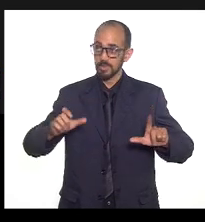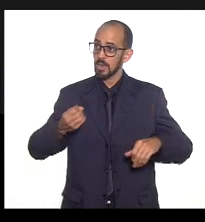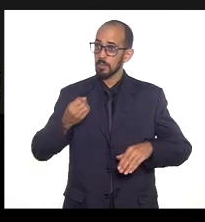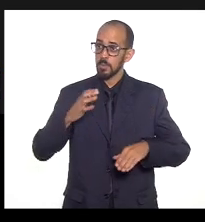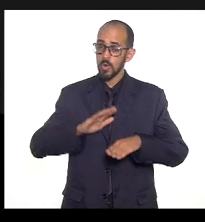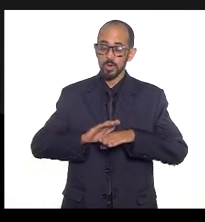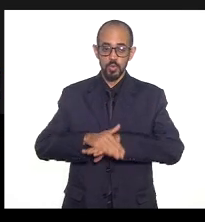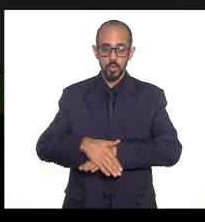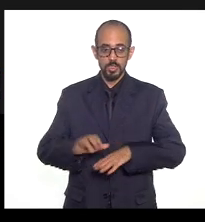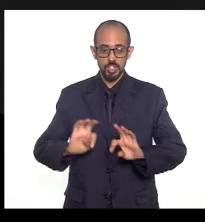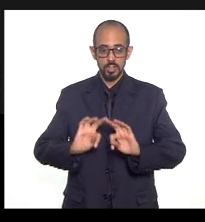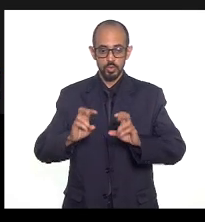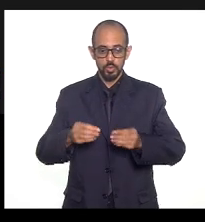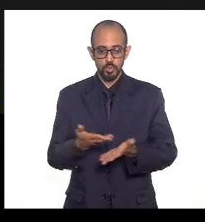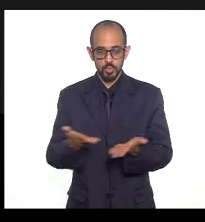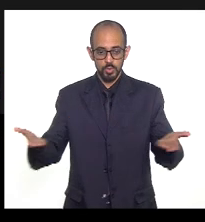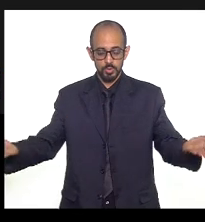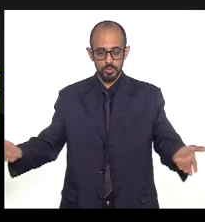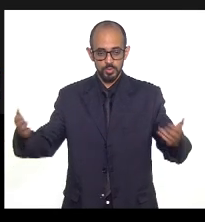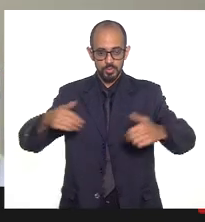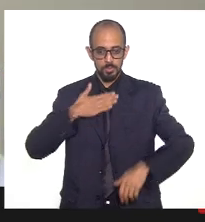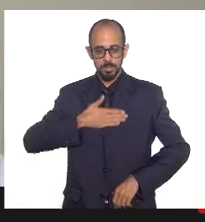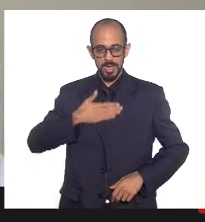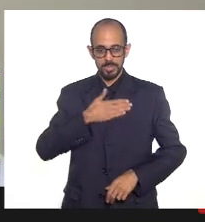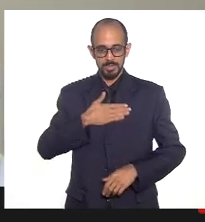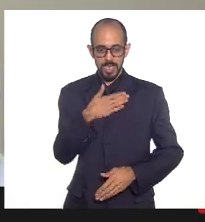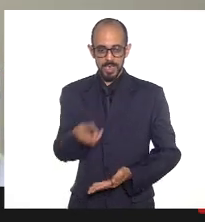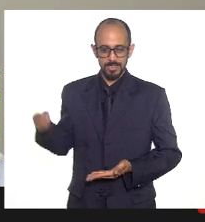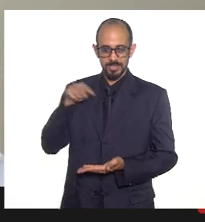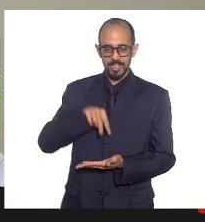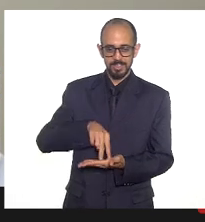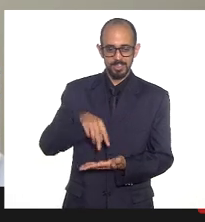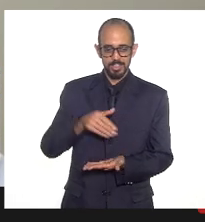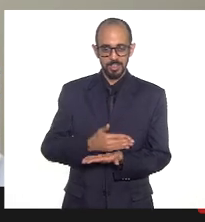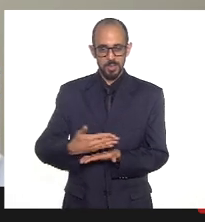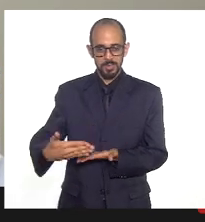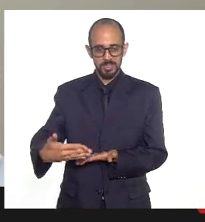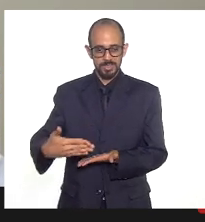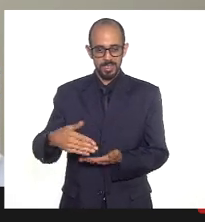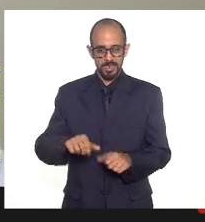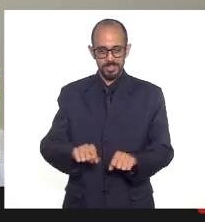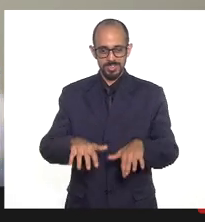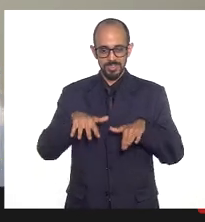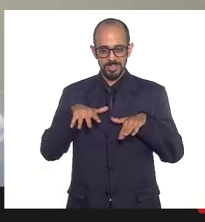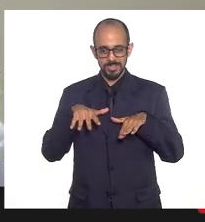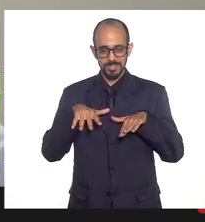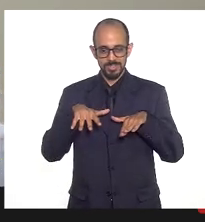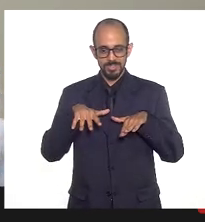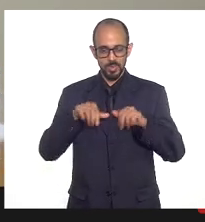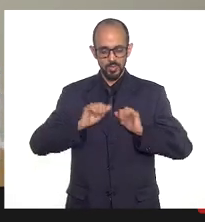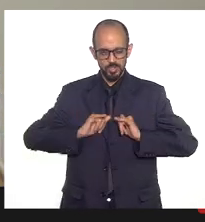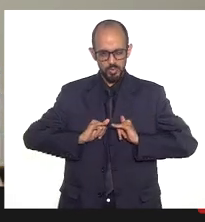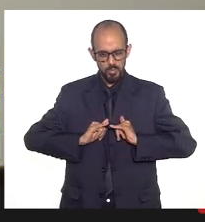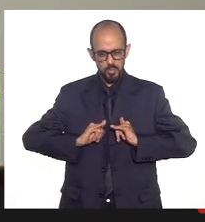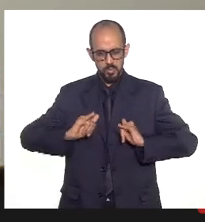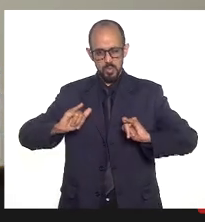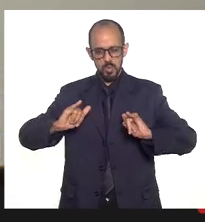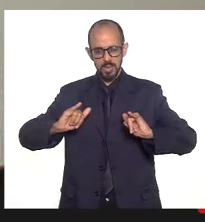Boa noite a todos, boa noite a todas. É um prazer começar esta sessão de